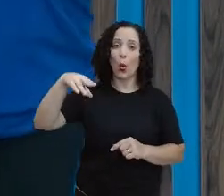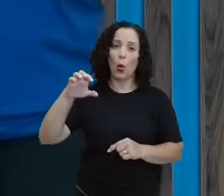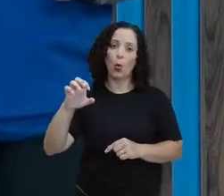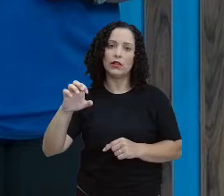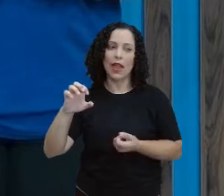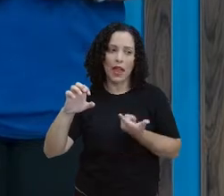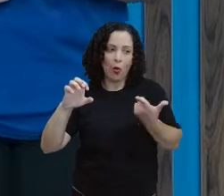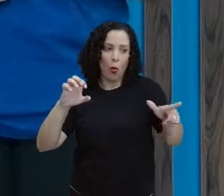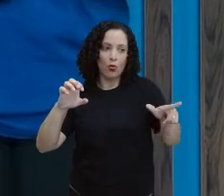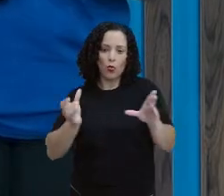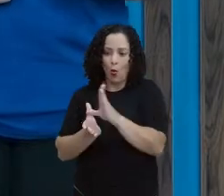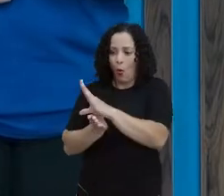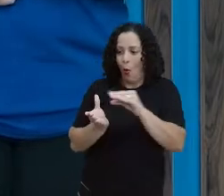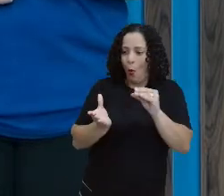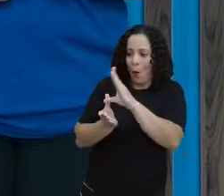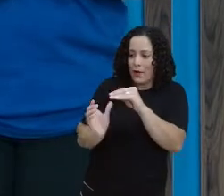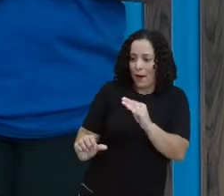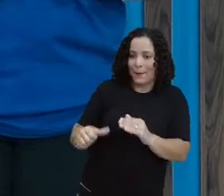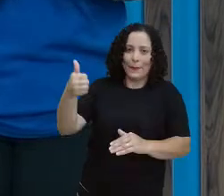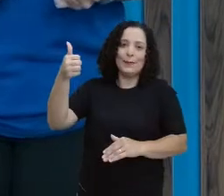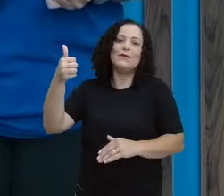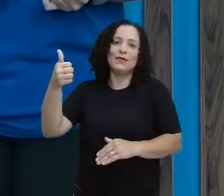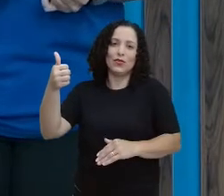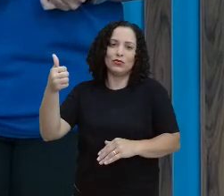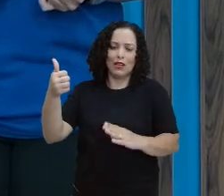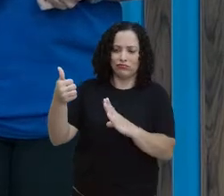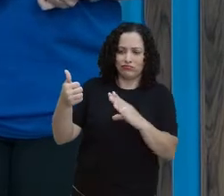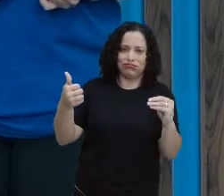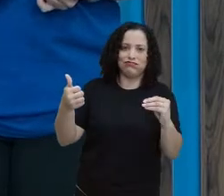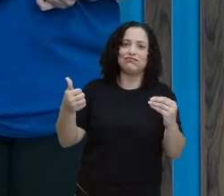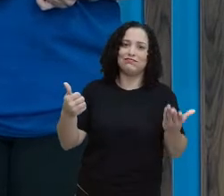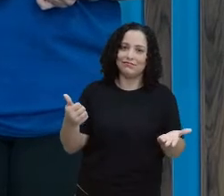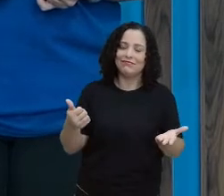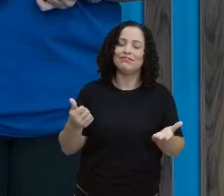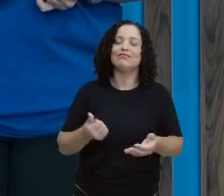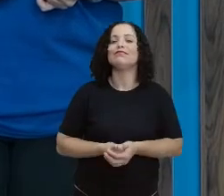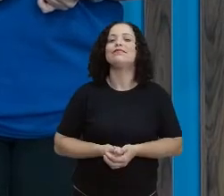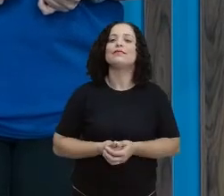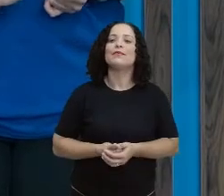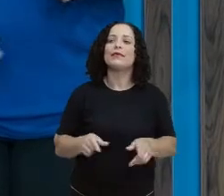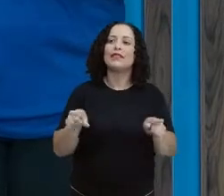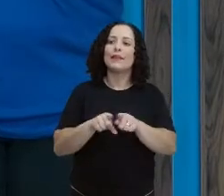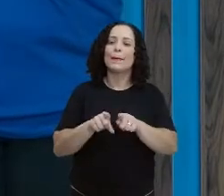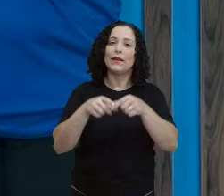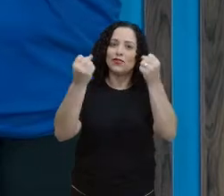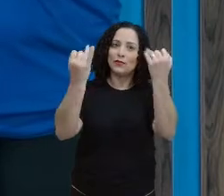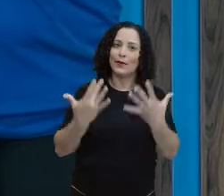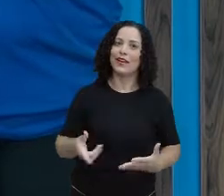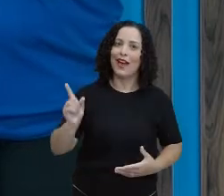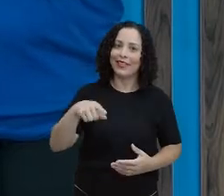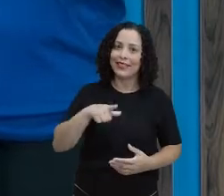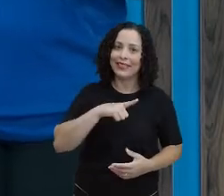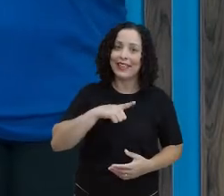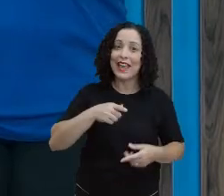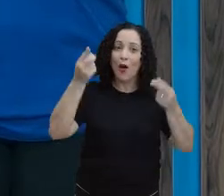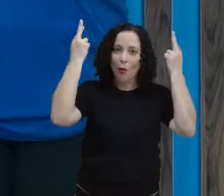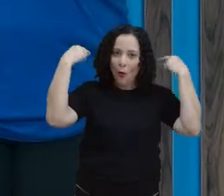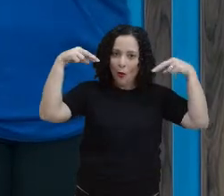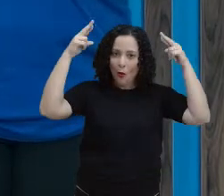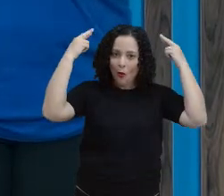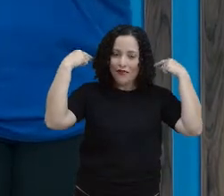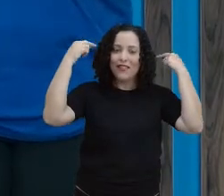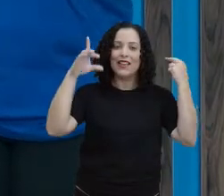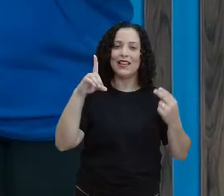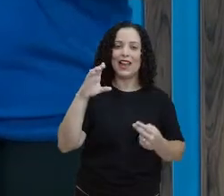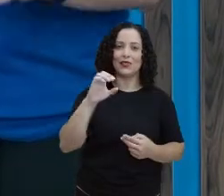indivíduo idêntico ao primeiro, não é verdade? Pois é. Eu vou falar até da ovelha Dolly hoje, hein, gente? Porque tenho